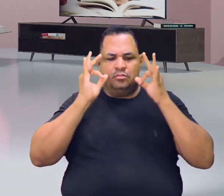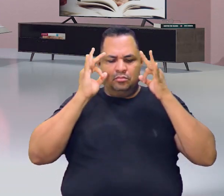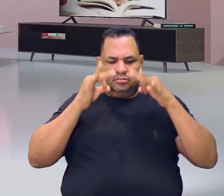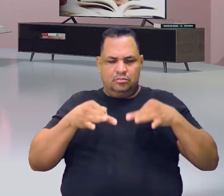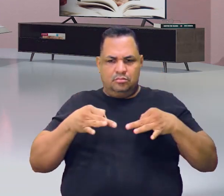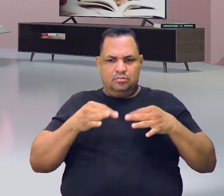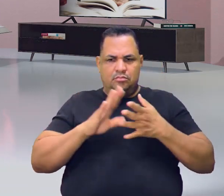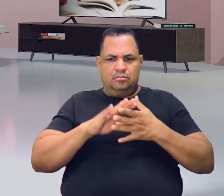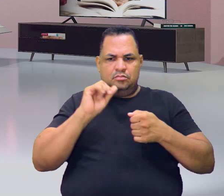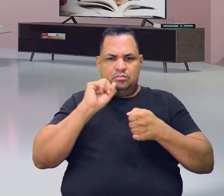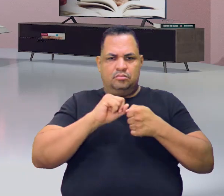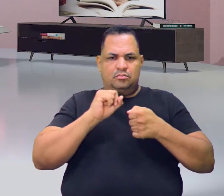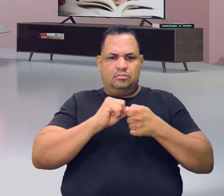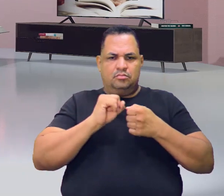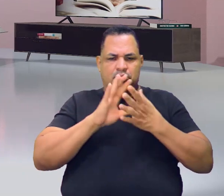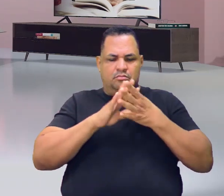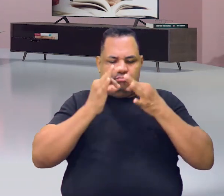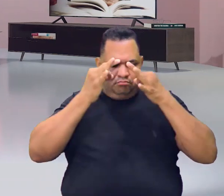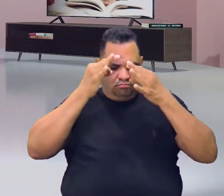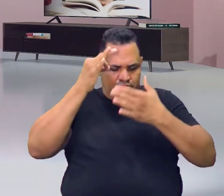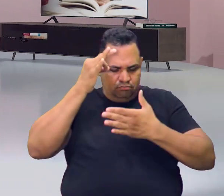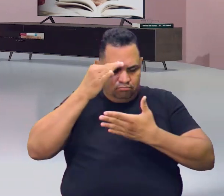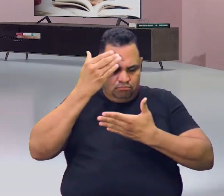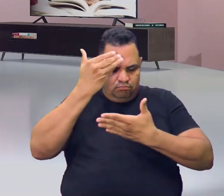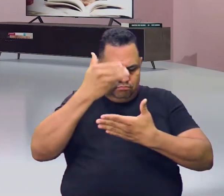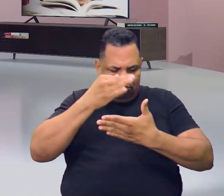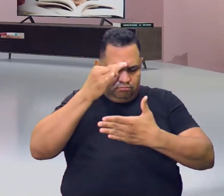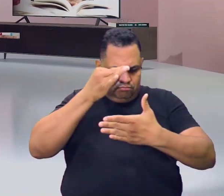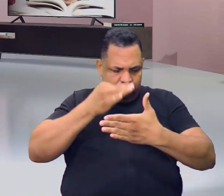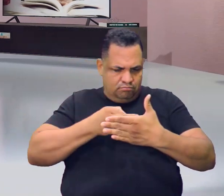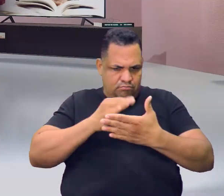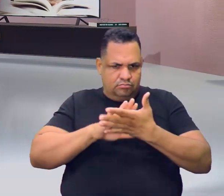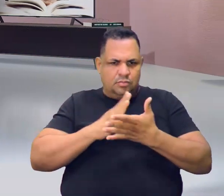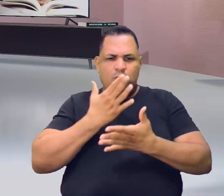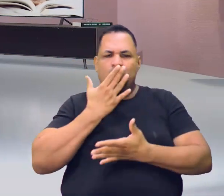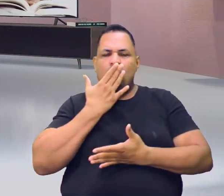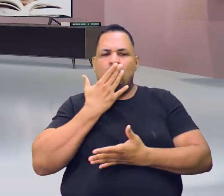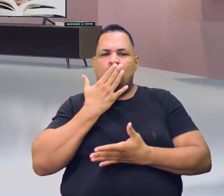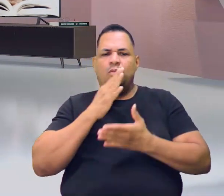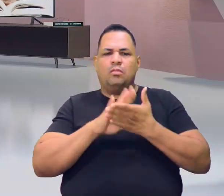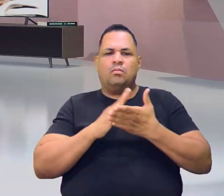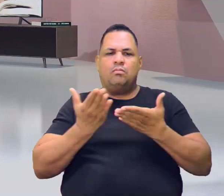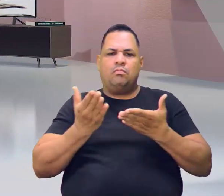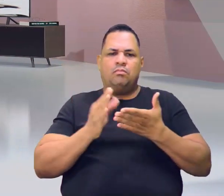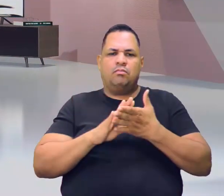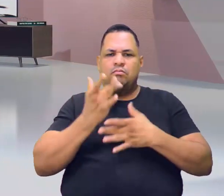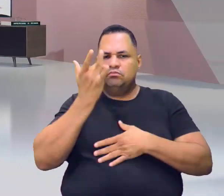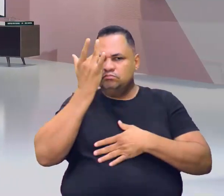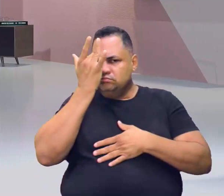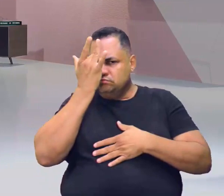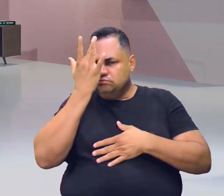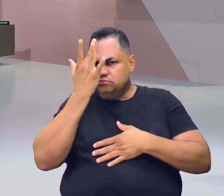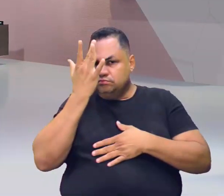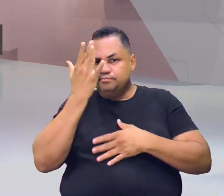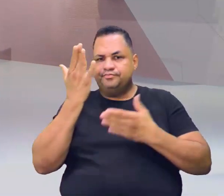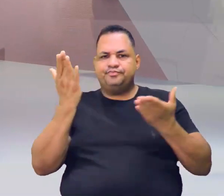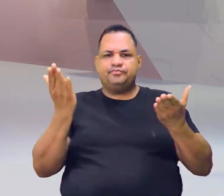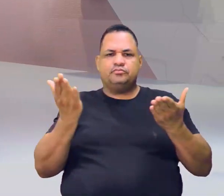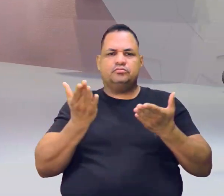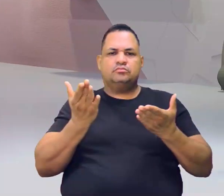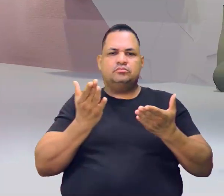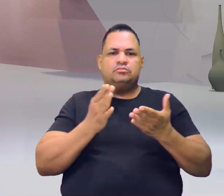certo? Faça bem caprichado, faça bem, bem colorido, para